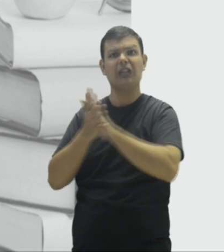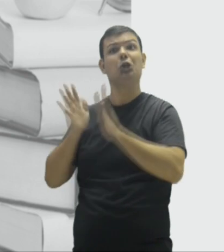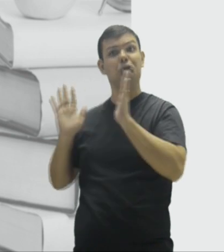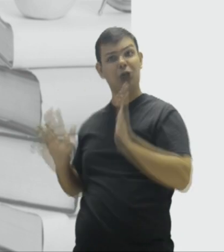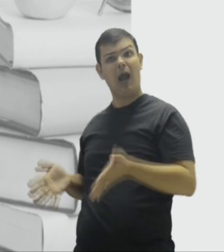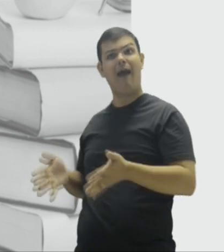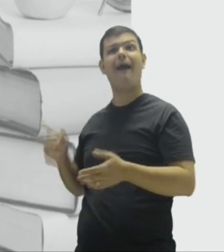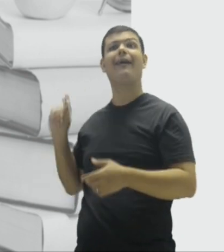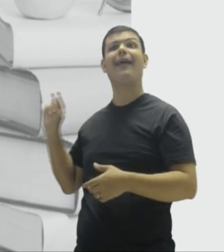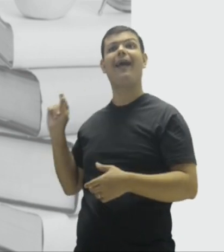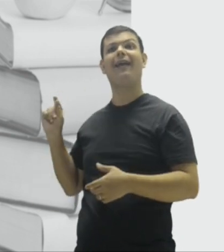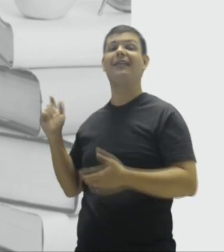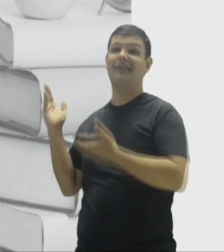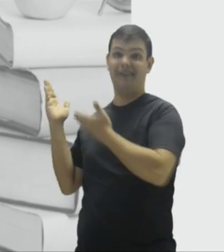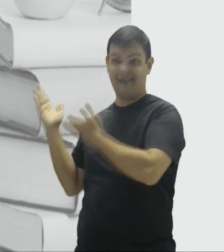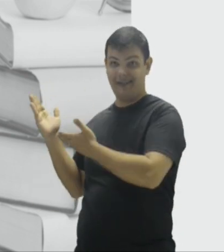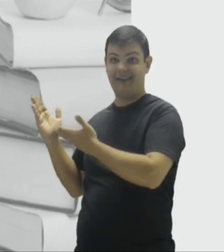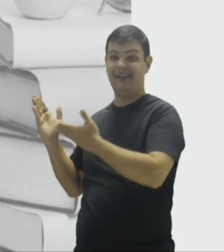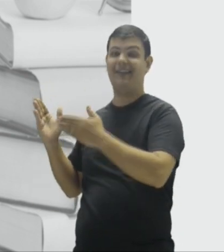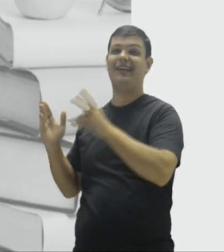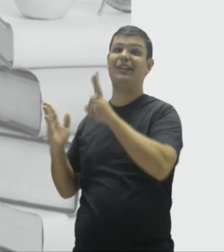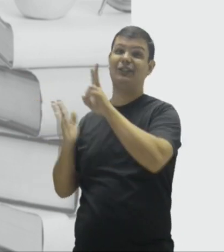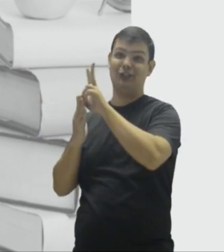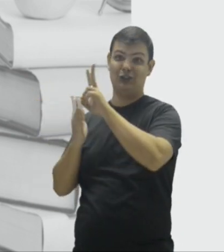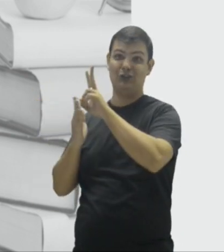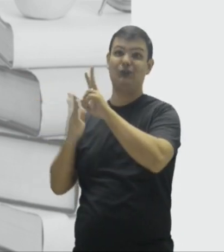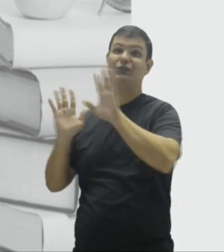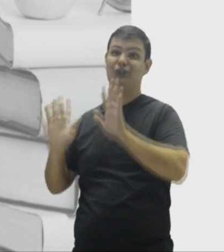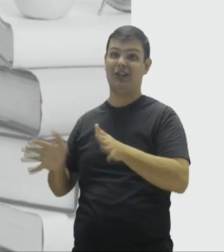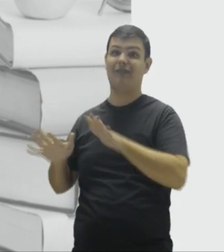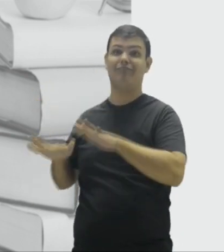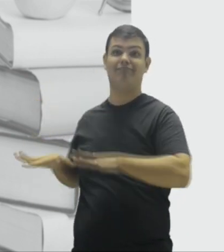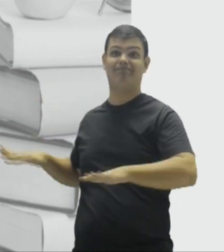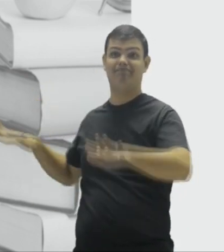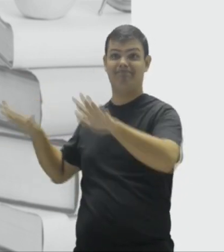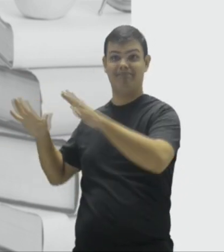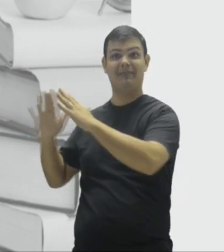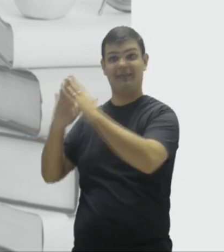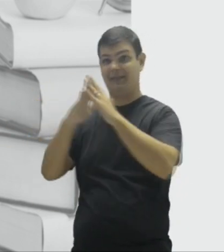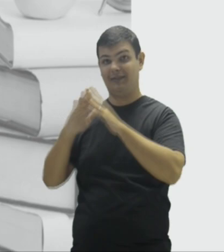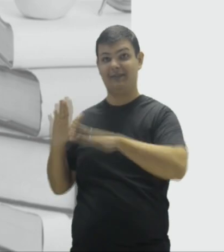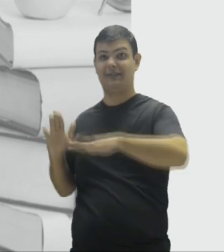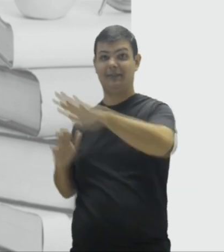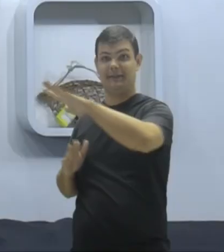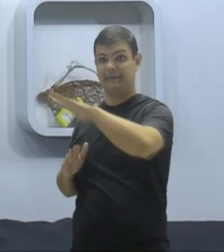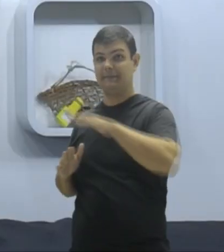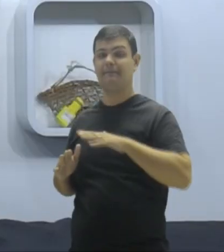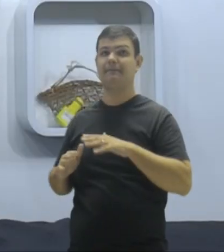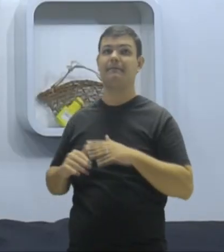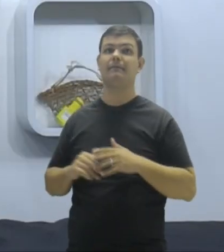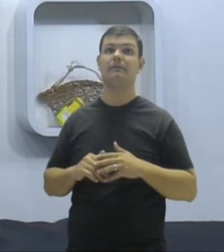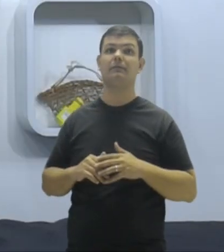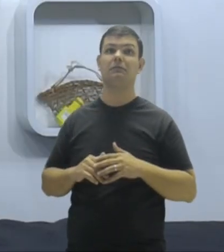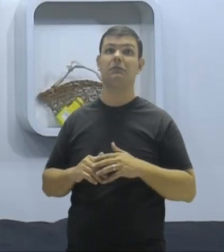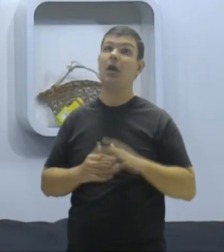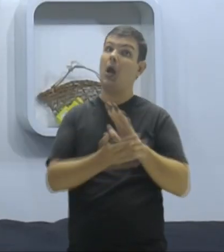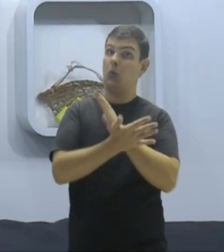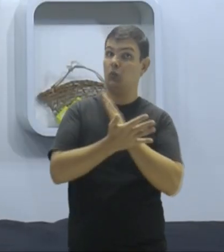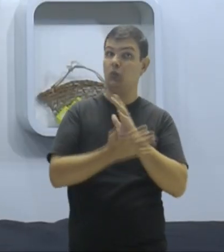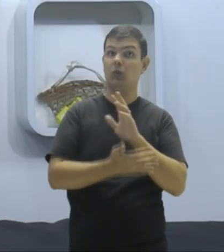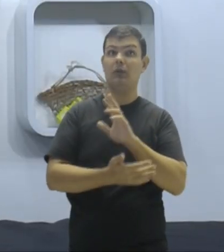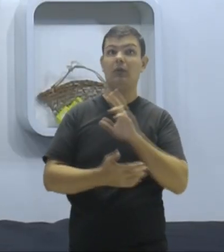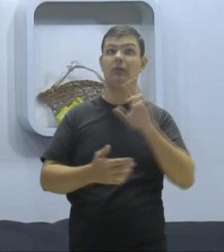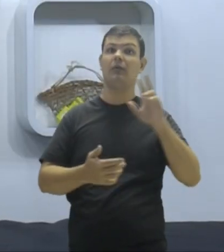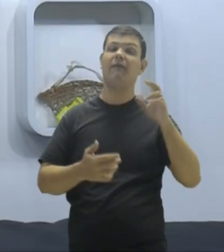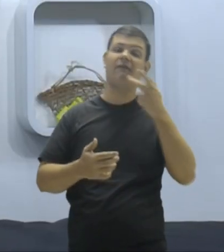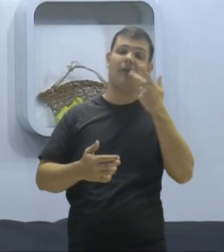Europa, os indígenas já estavam aqui na nossa região, já habitavam esse local. Por isso são chamados de alguns historiadores chamam de